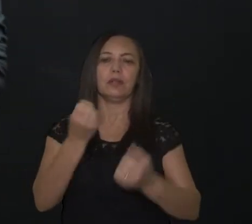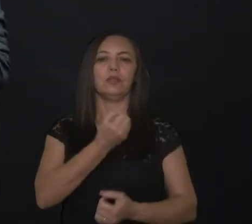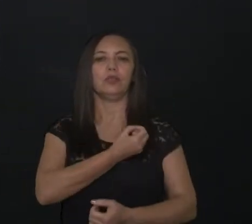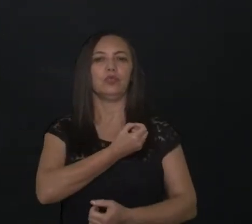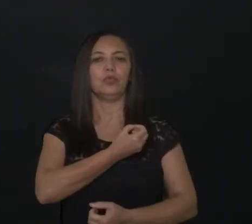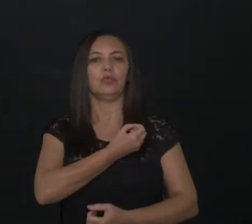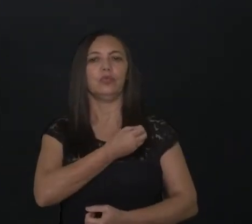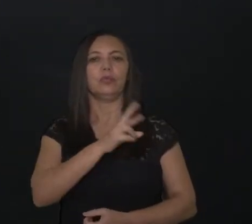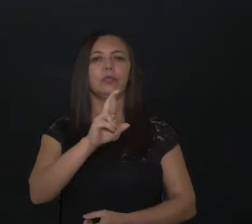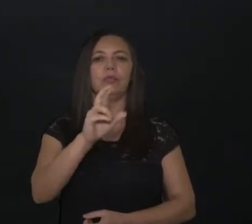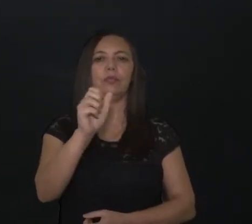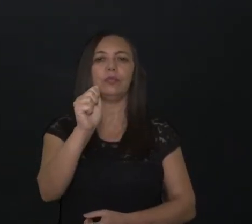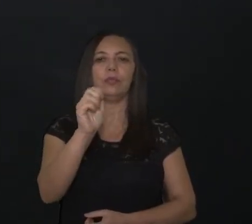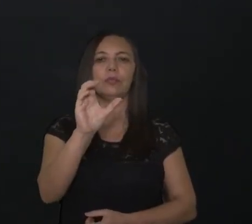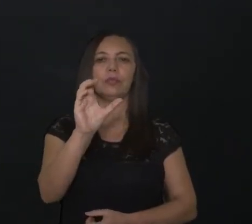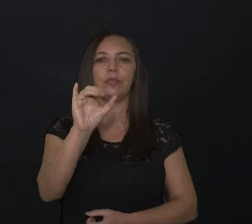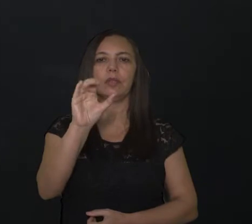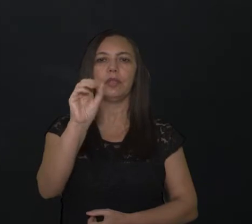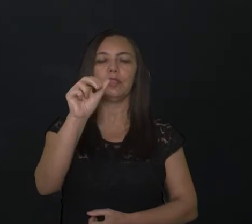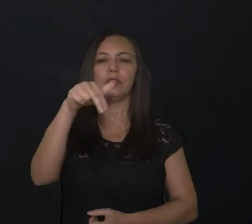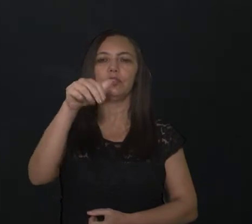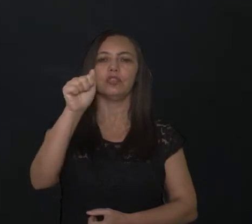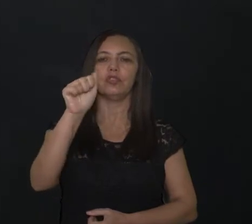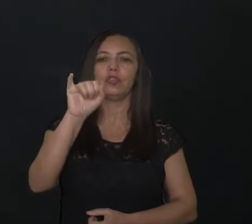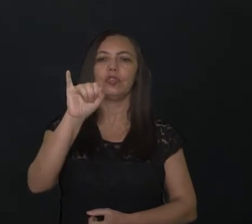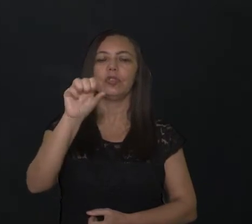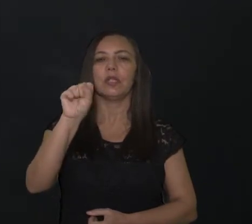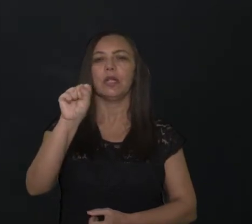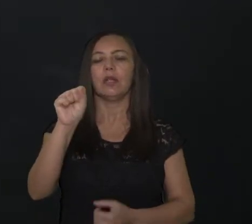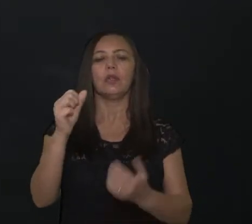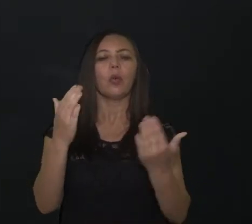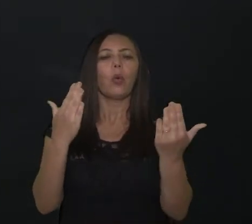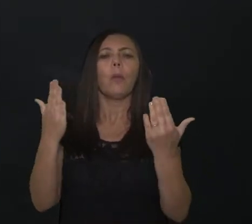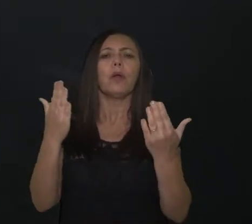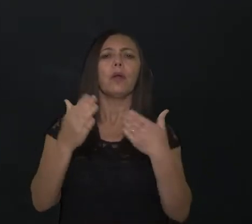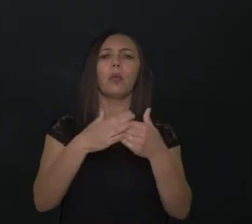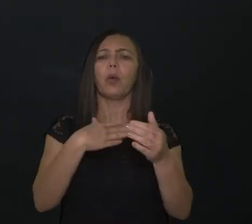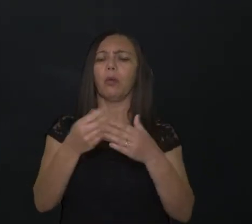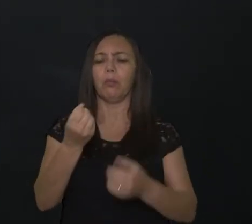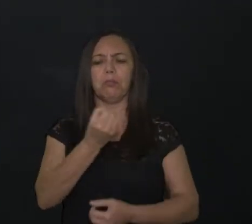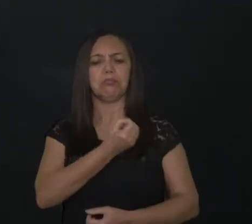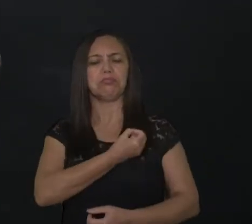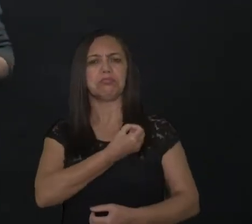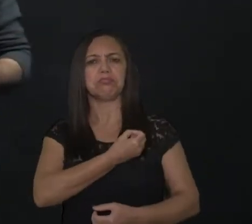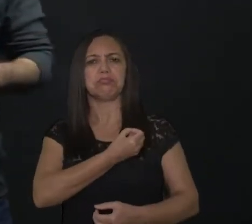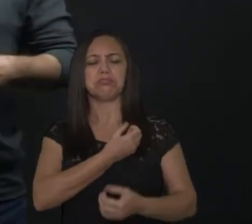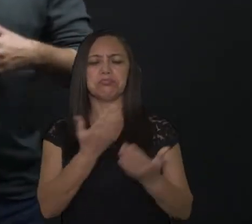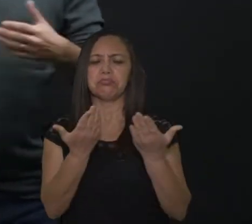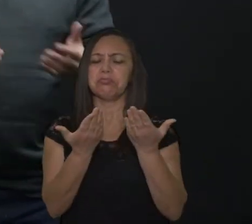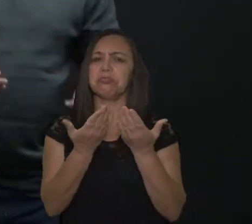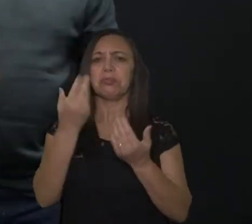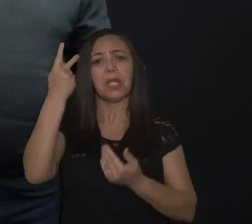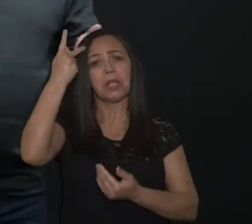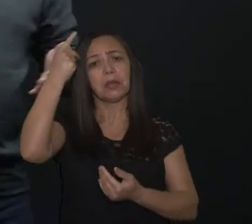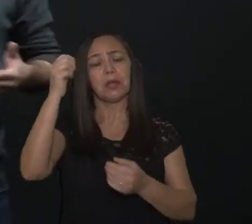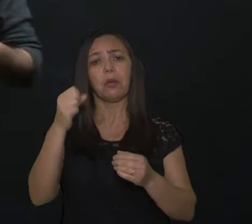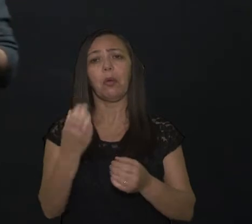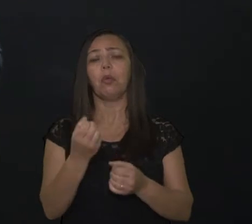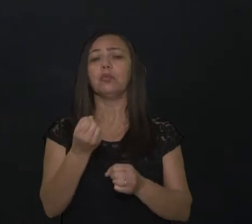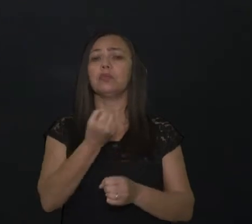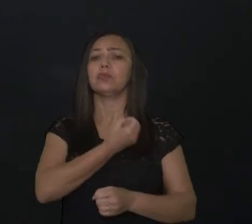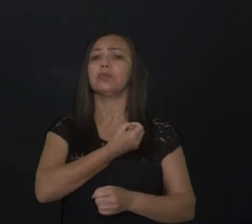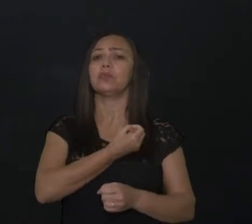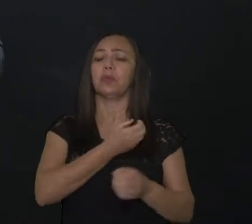entre números racionais. Ou seja, quando eu quero comparar dois números quaisquer, sejam números naturais ou